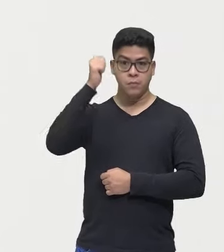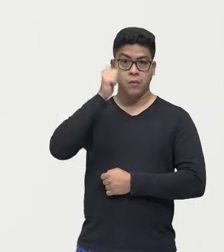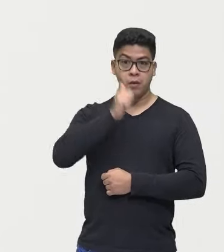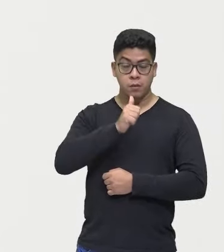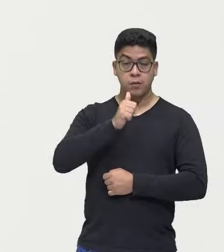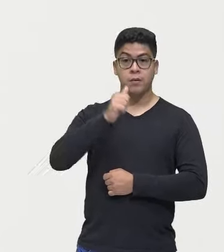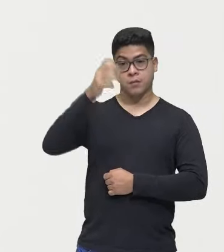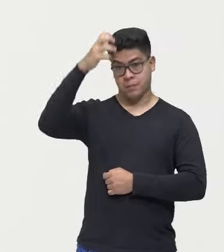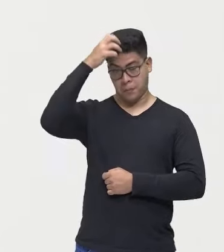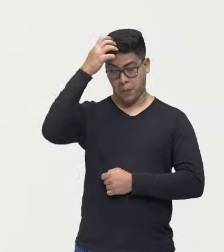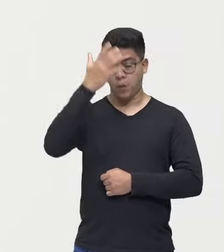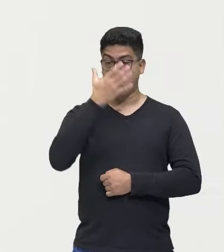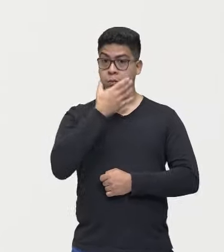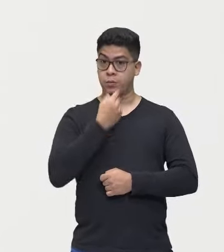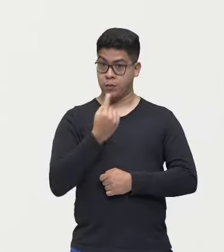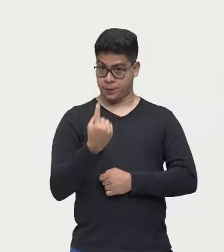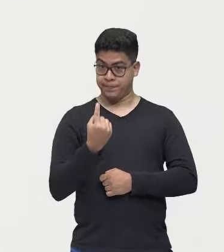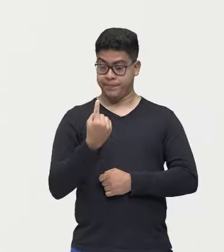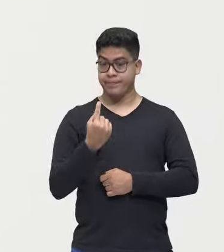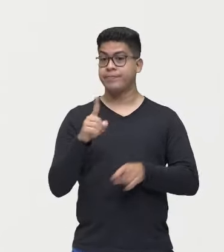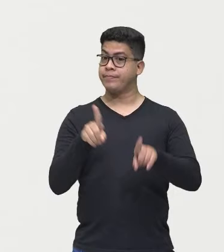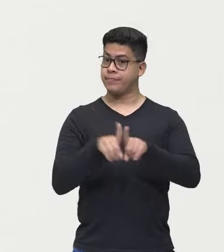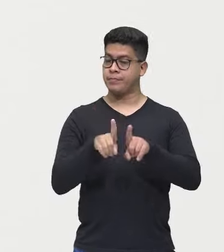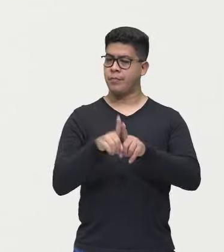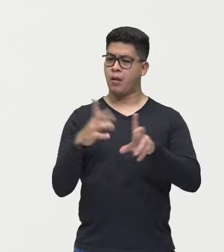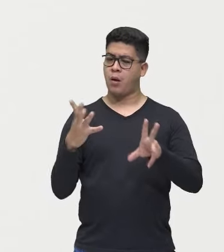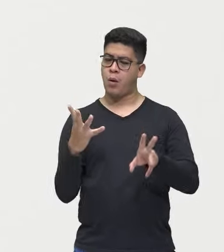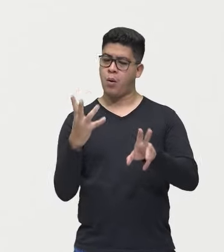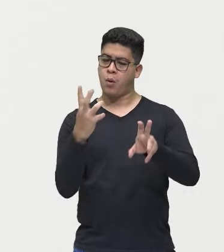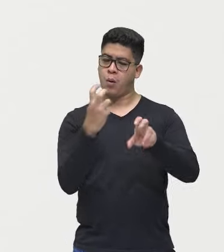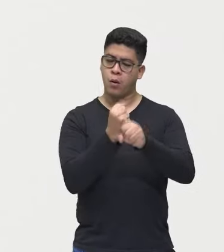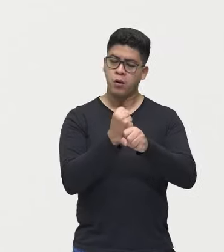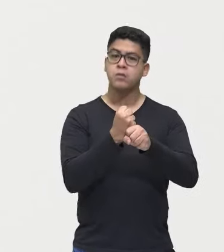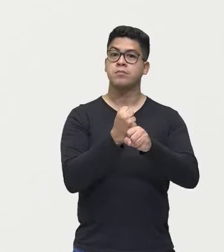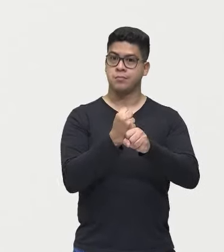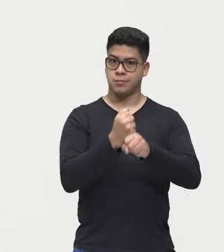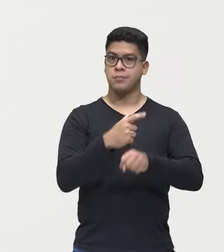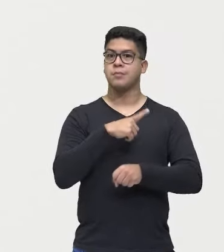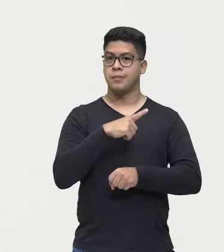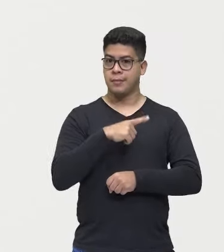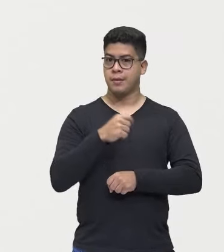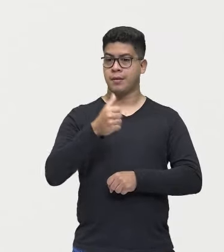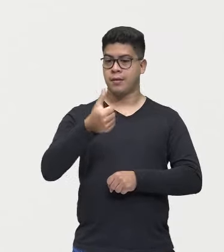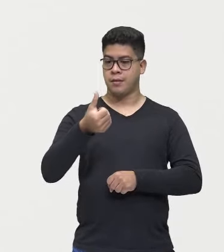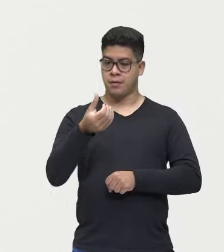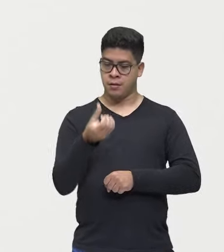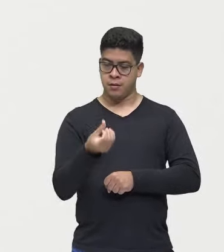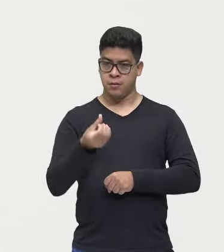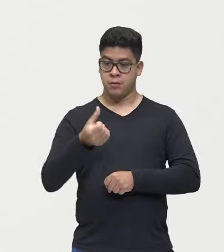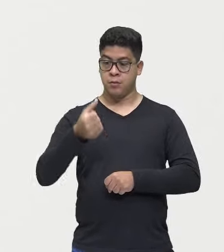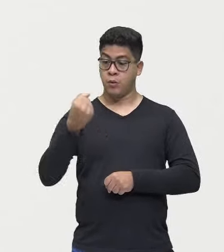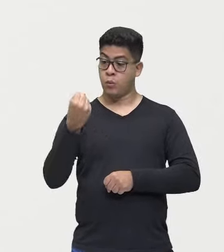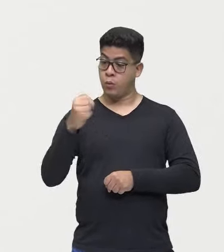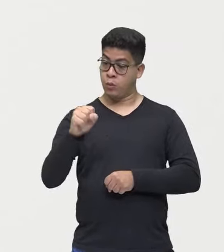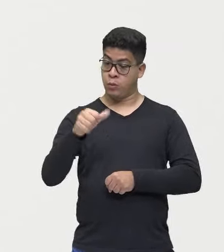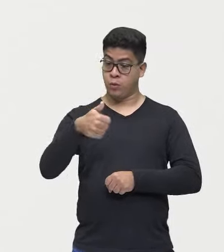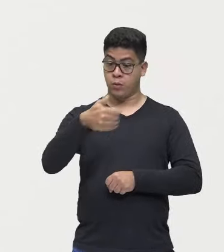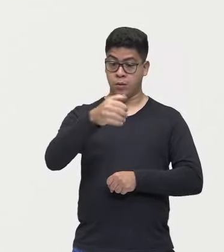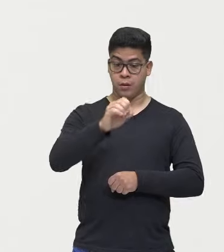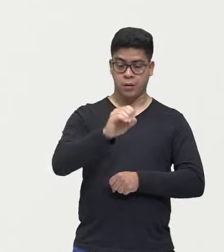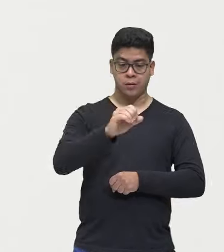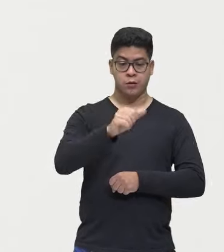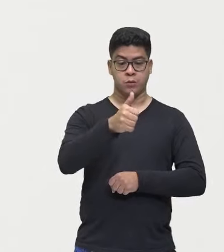e 1 rainha. Se a gente somar toda essa numeração aqui, dá 16. 8, 10, 12,